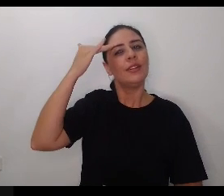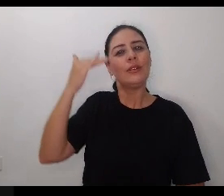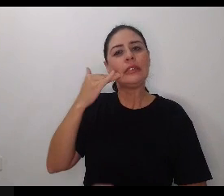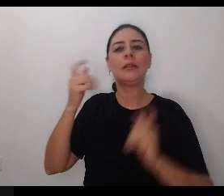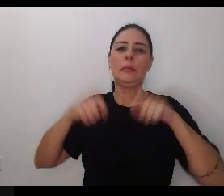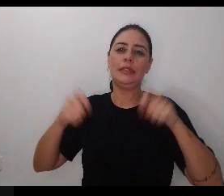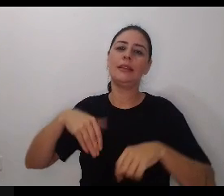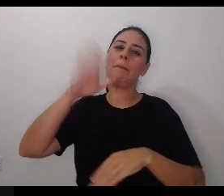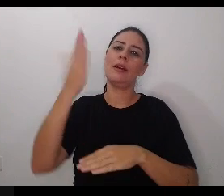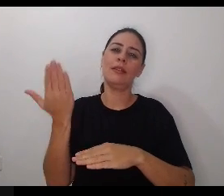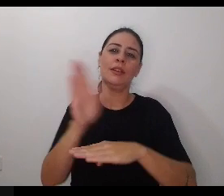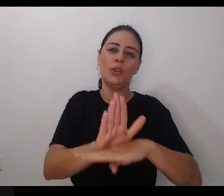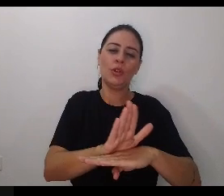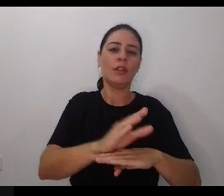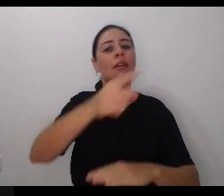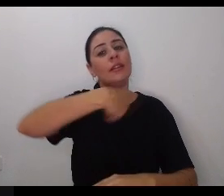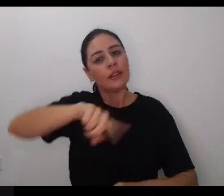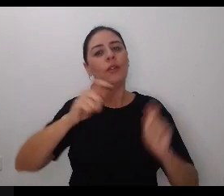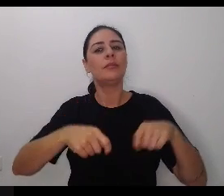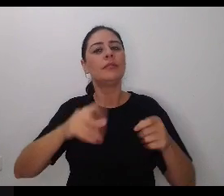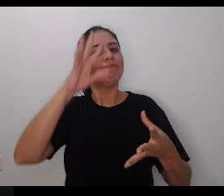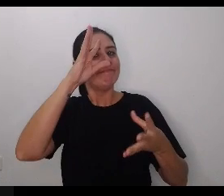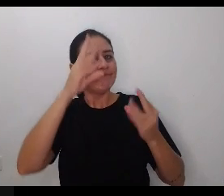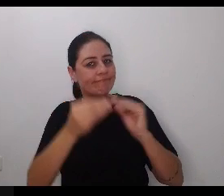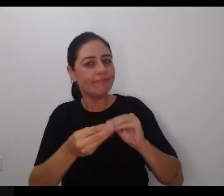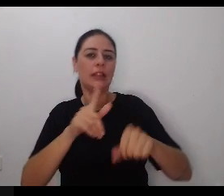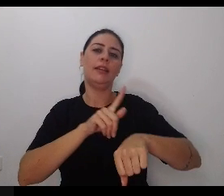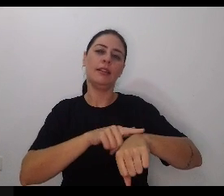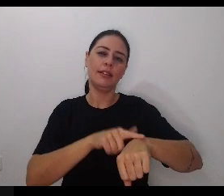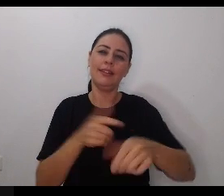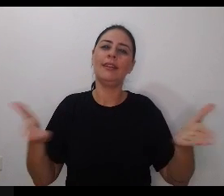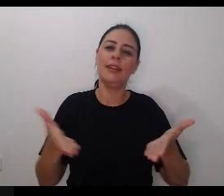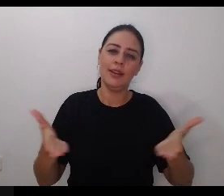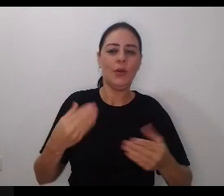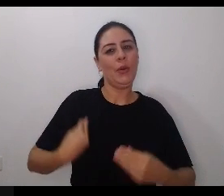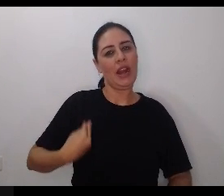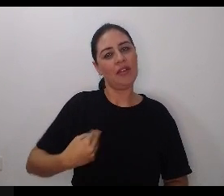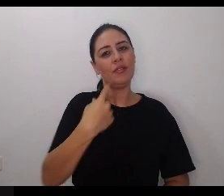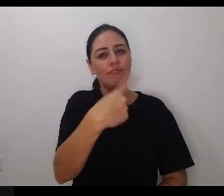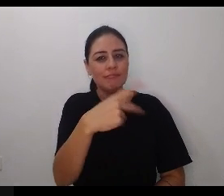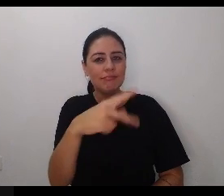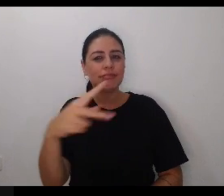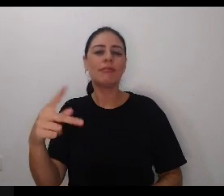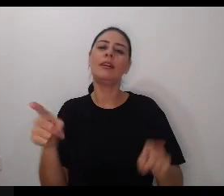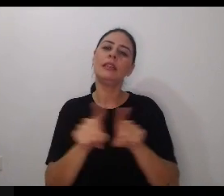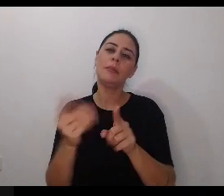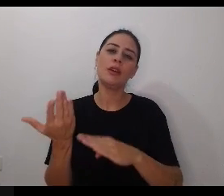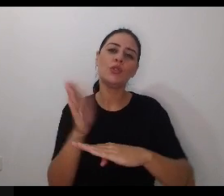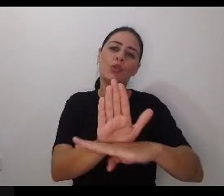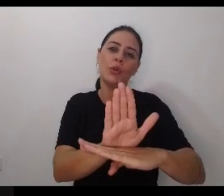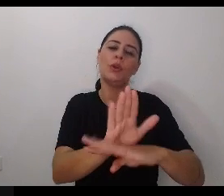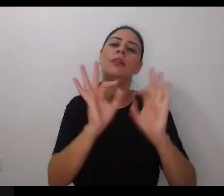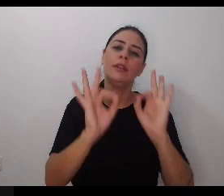e adolescente precisam de mais auxílio nesse sentido, né? E aí a gente precisa entender esse momento que eles estão passando